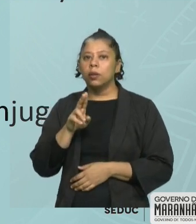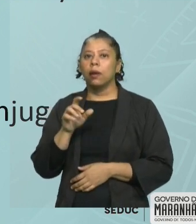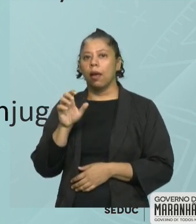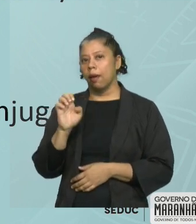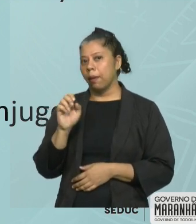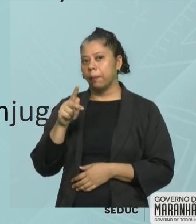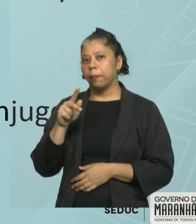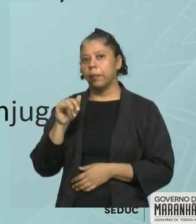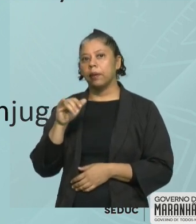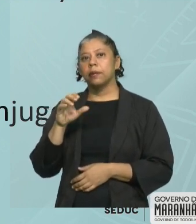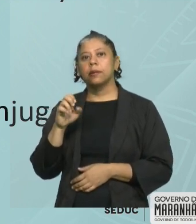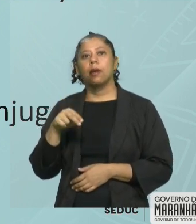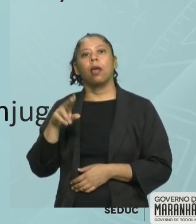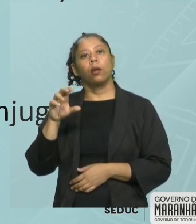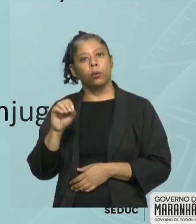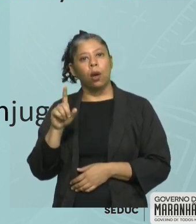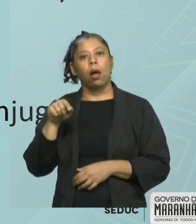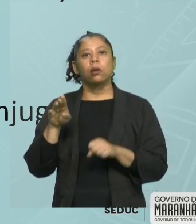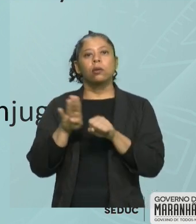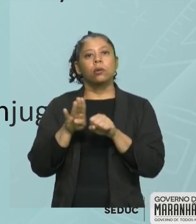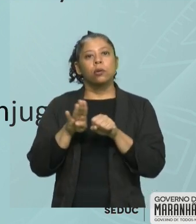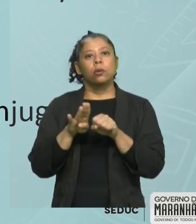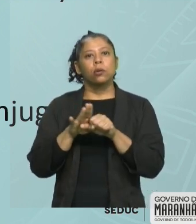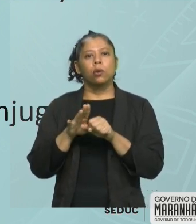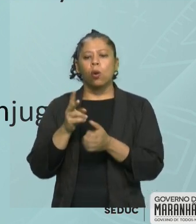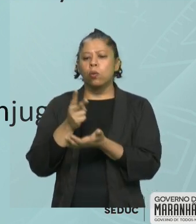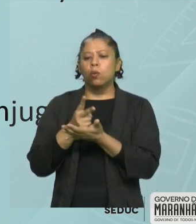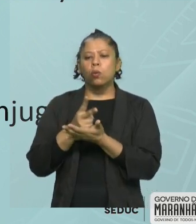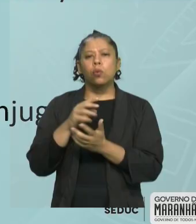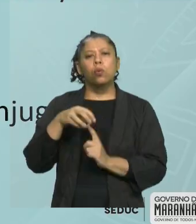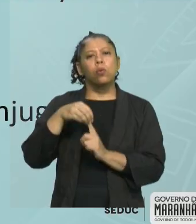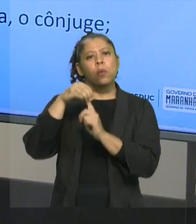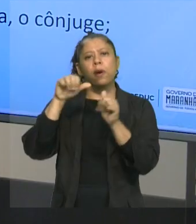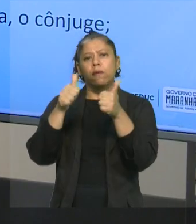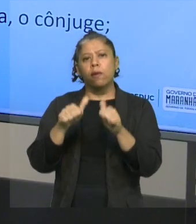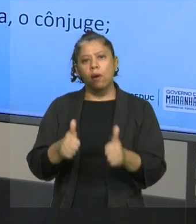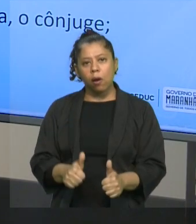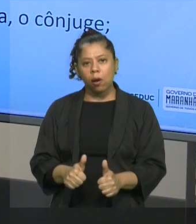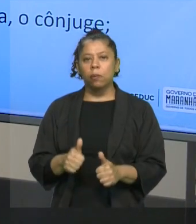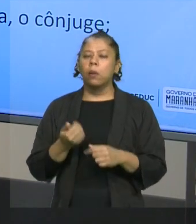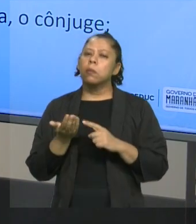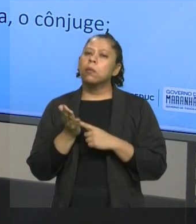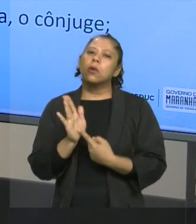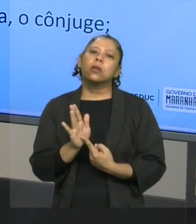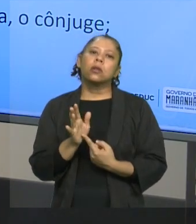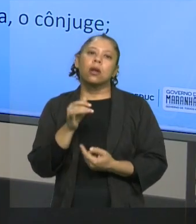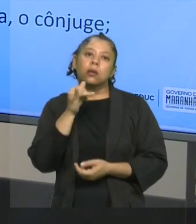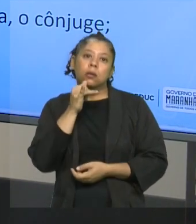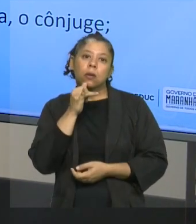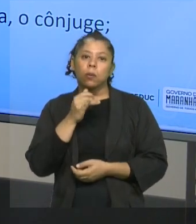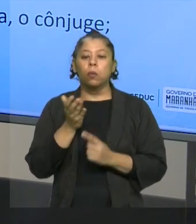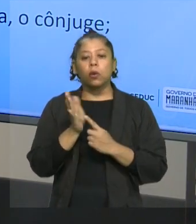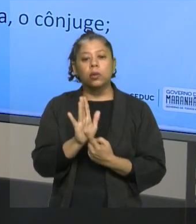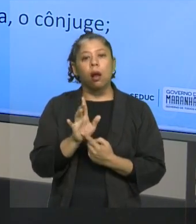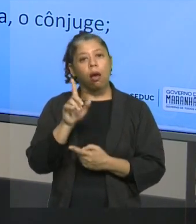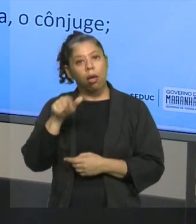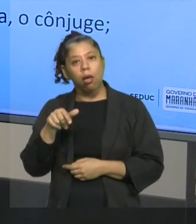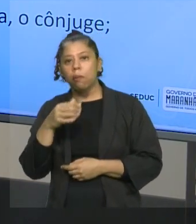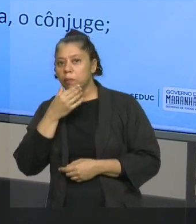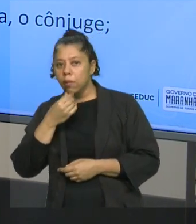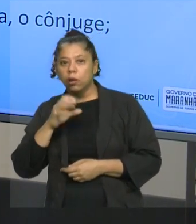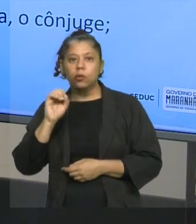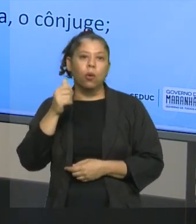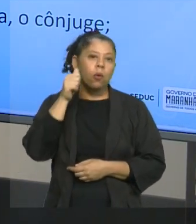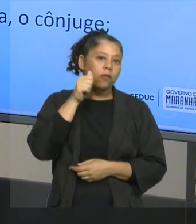substantivos uniformes, que são usados para a distinção do macho e fêmea, ou